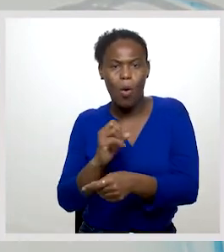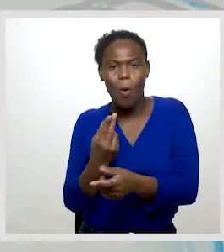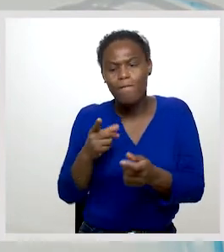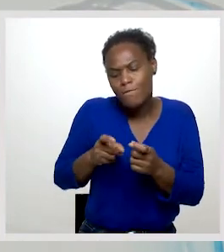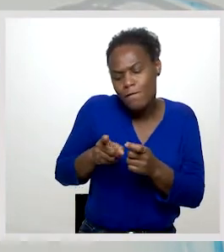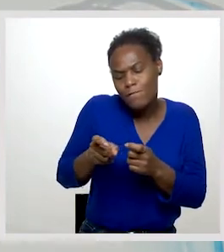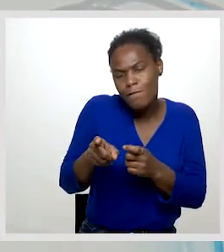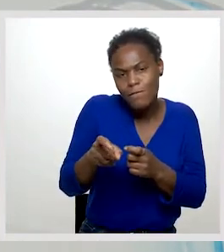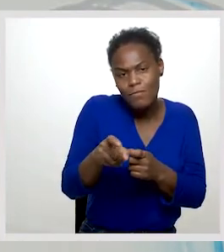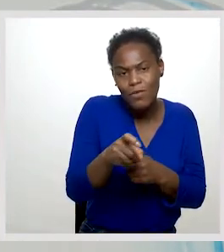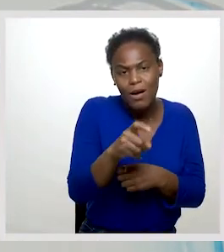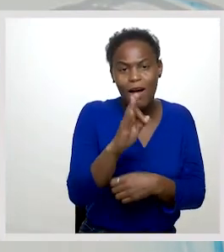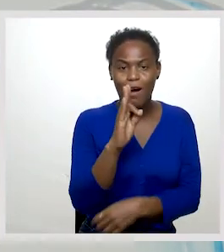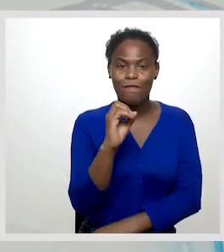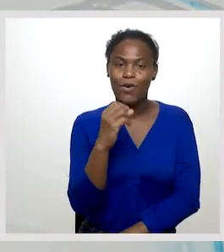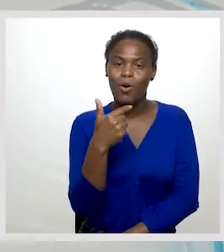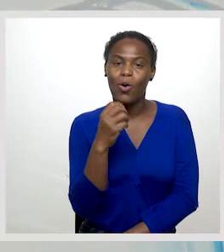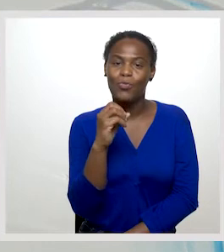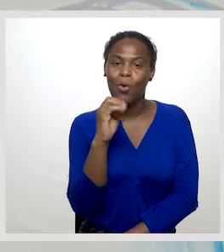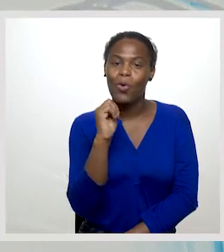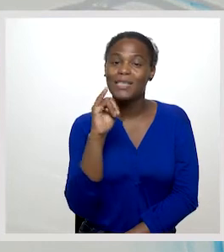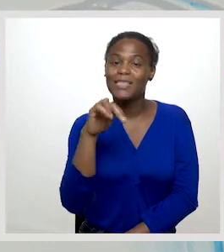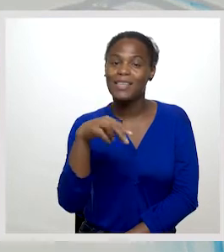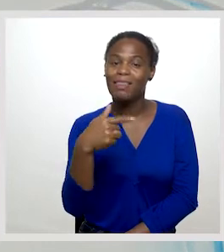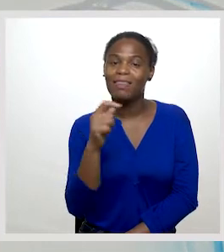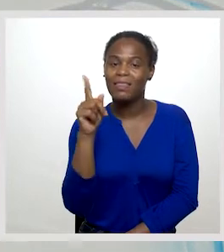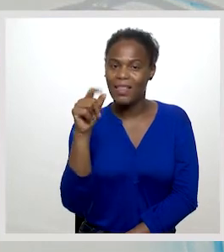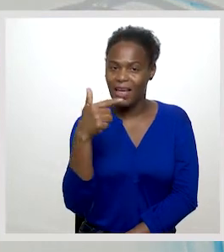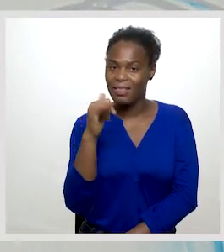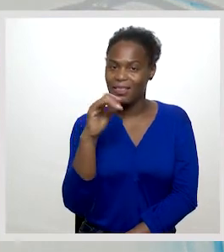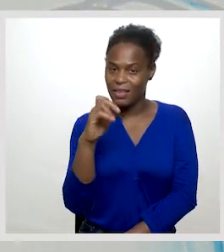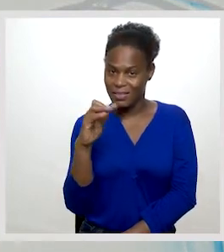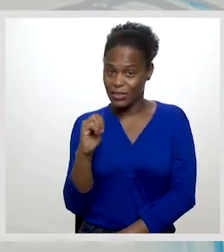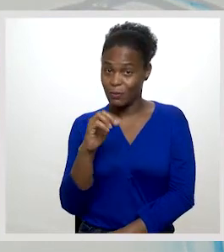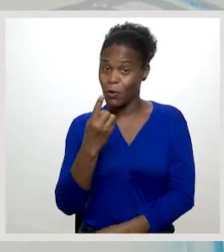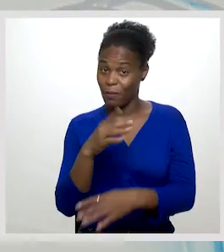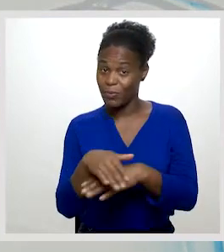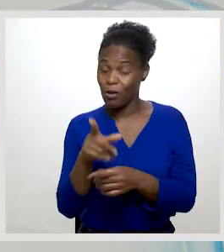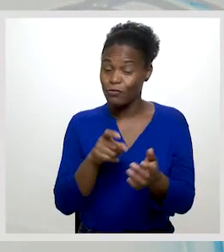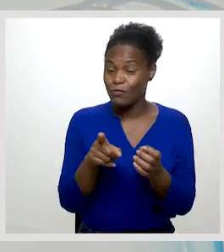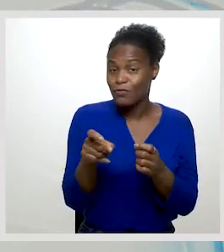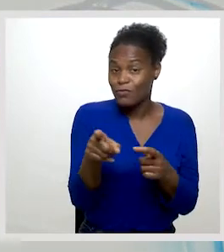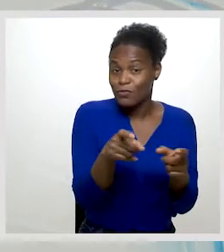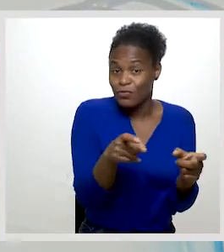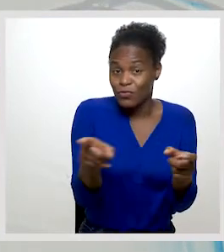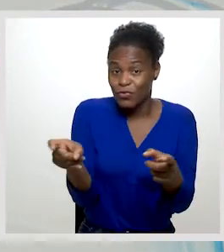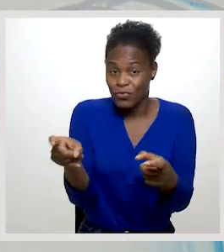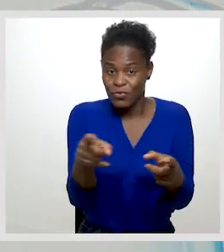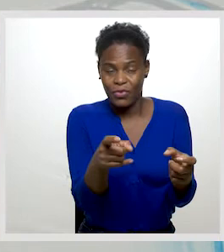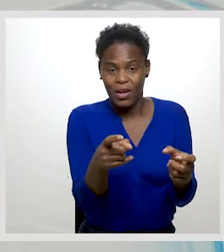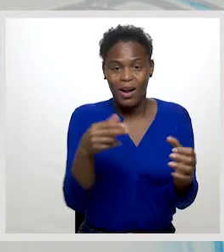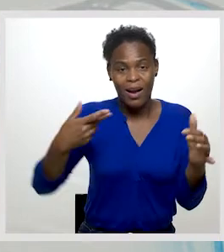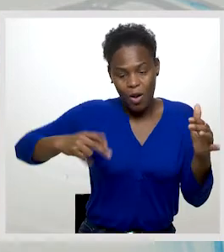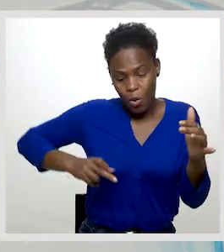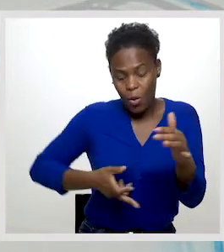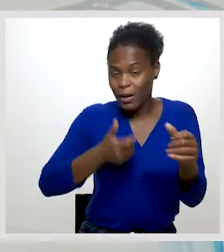ou bactérias fotossintéticas. E estas bactérias fotossintéticas, graças a essas bactérias,